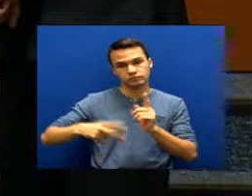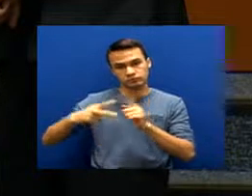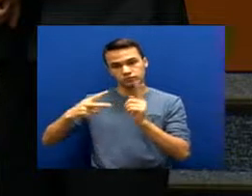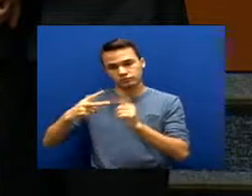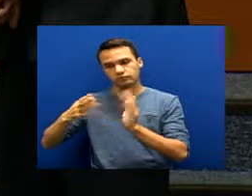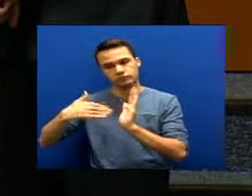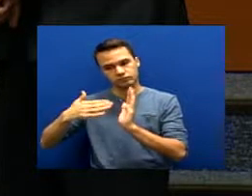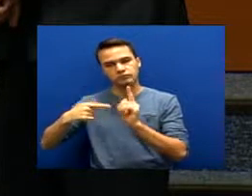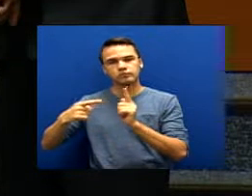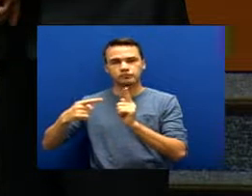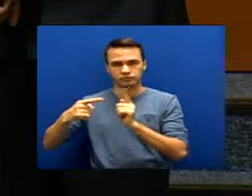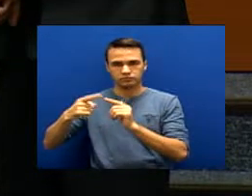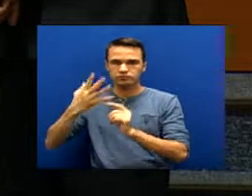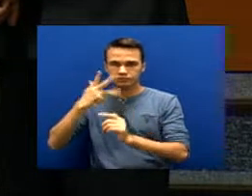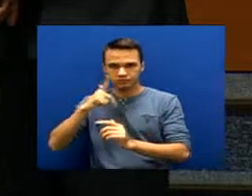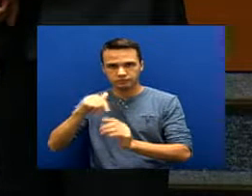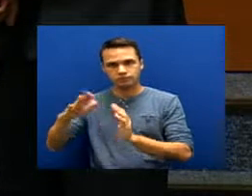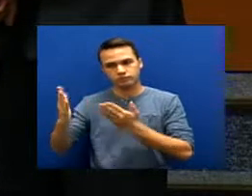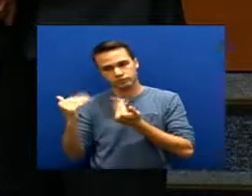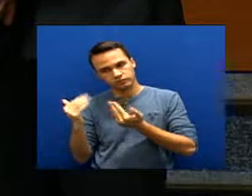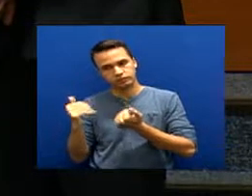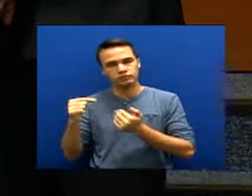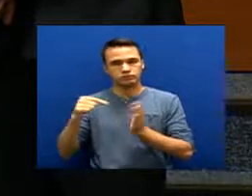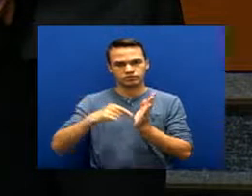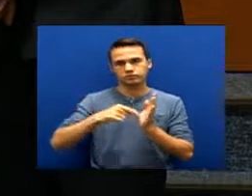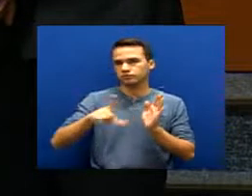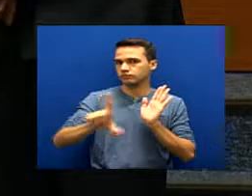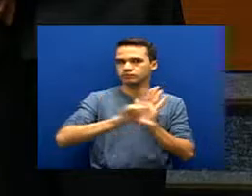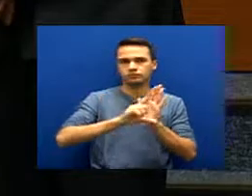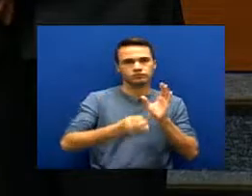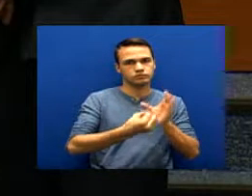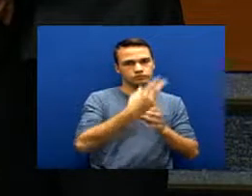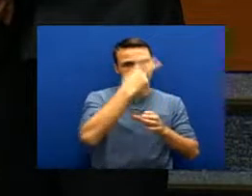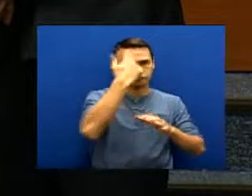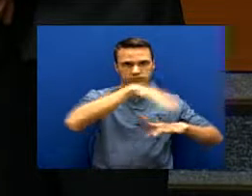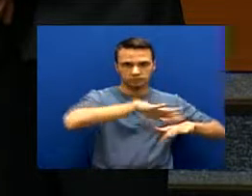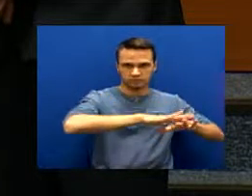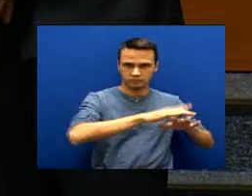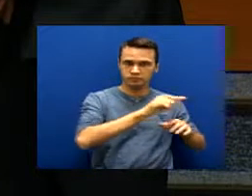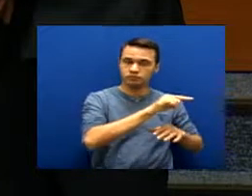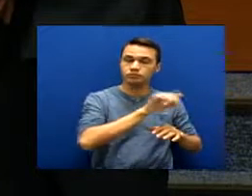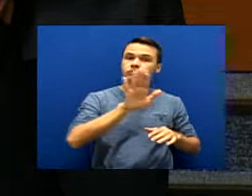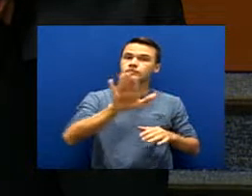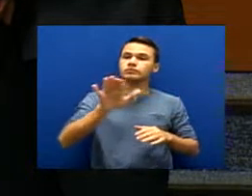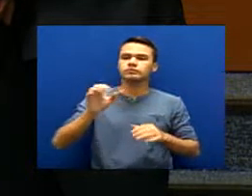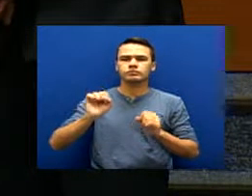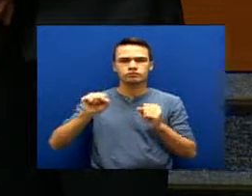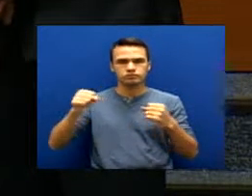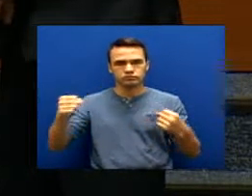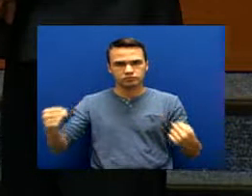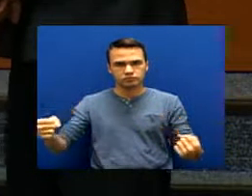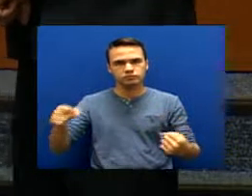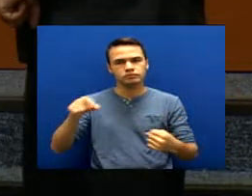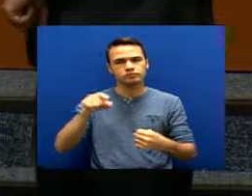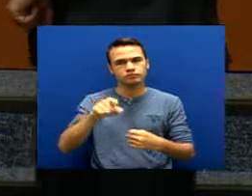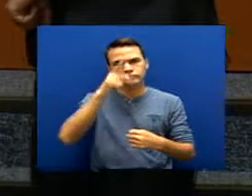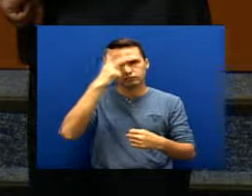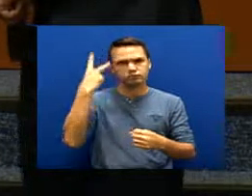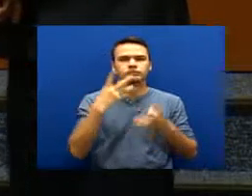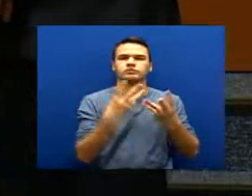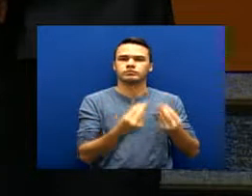Temos também o Centro Social São José, responsável pela liberdade assistida e trabalhos preventivos. E a Associação